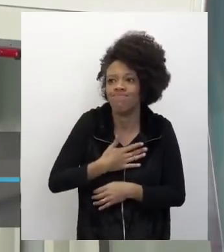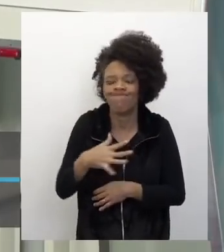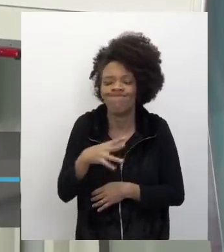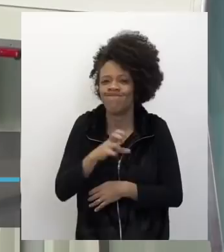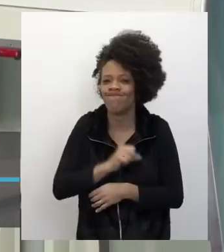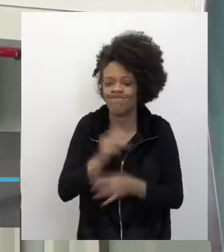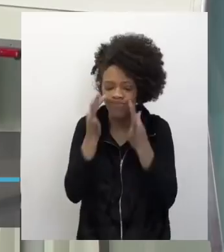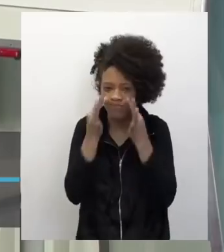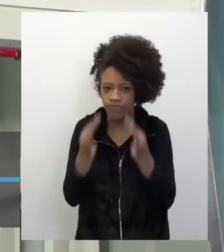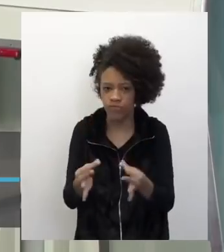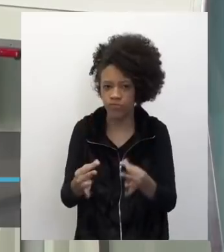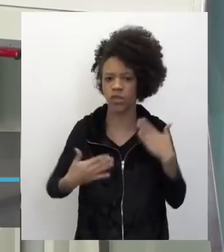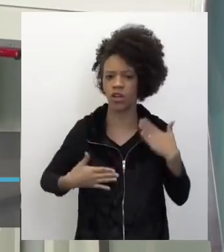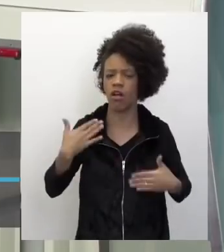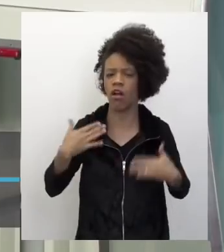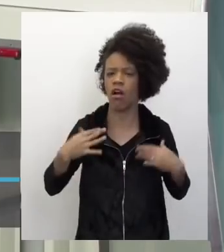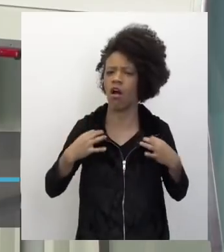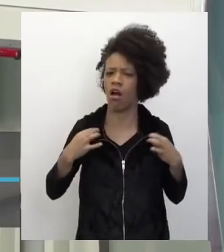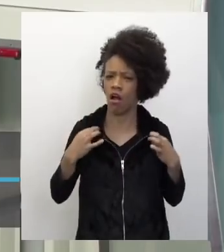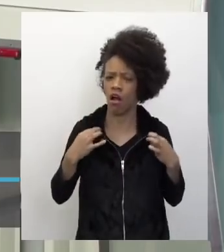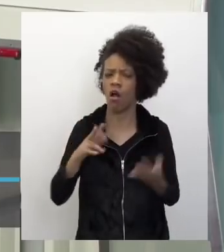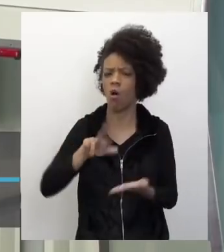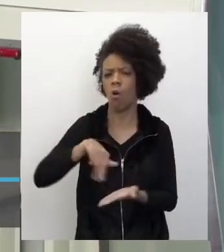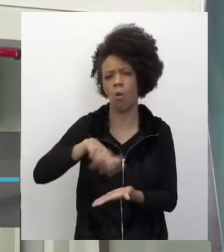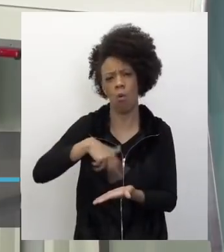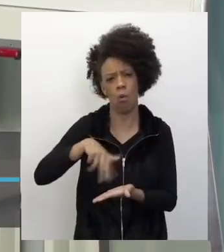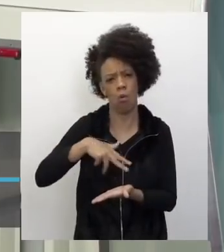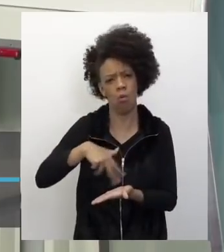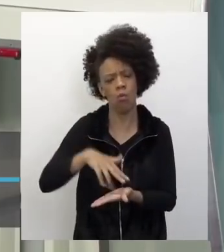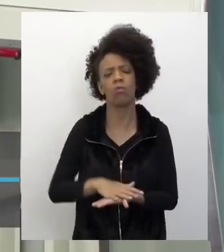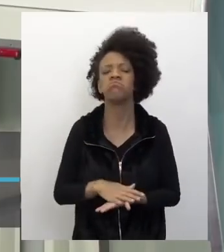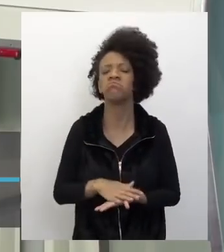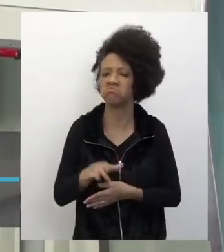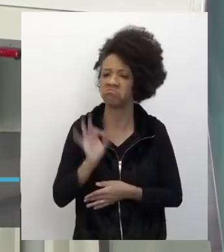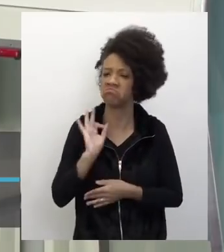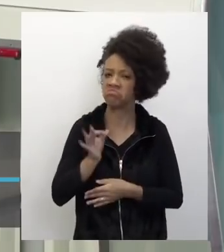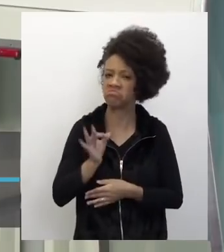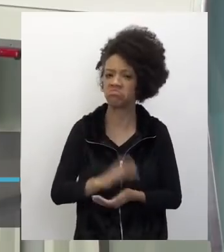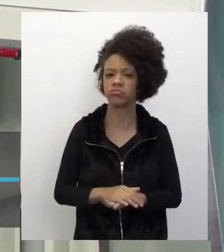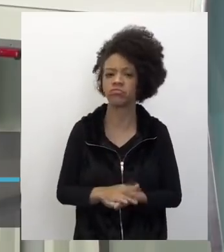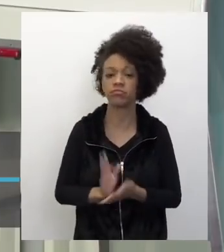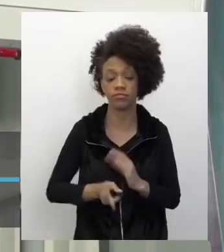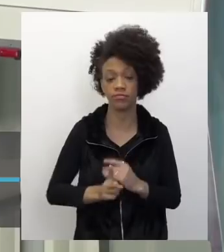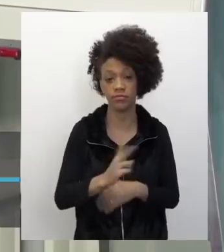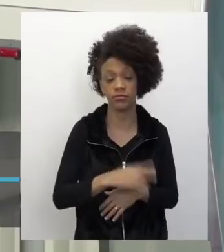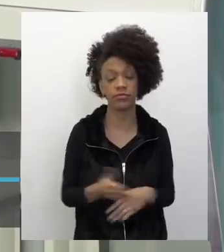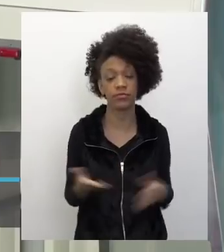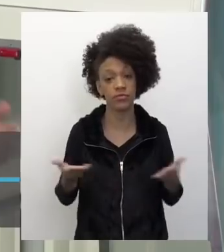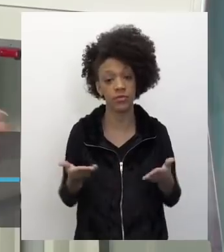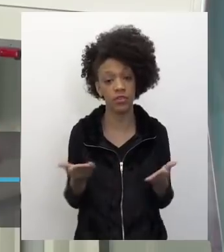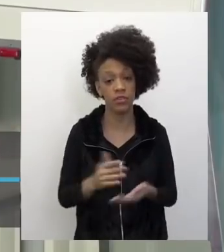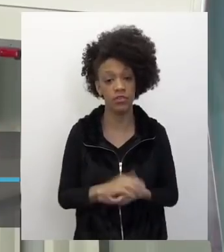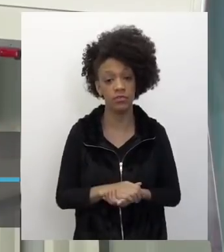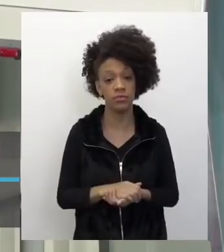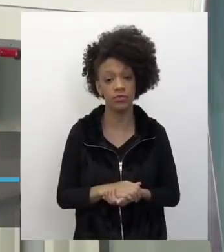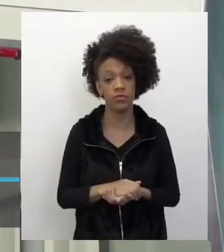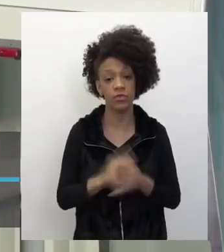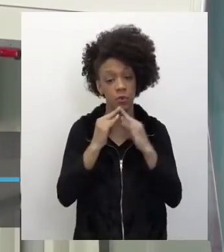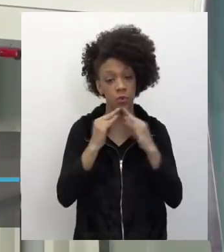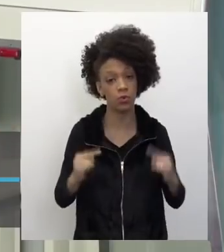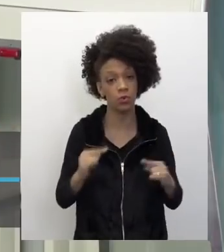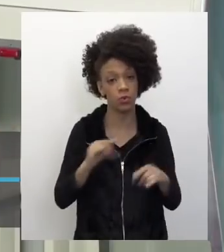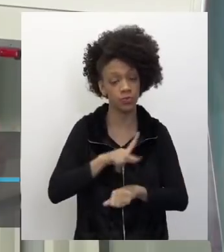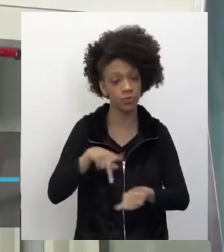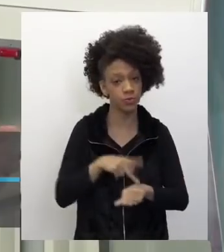bastante atenção, figurino, movimento em palco, é isso aí. Vamos continuar. Agora a gente vai falar sobre um circo